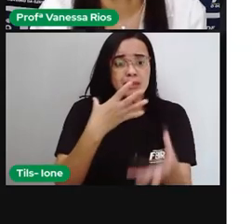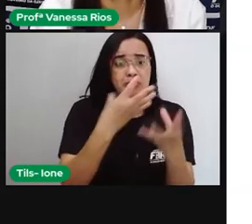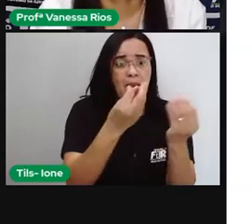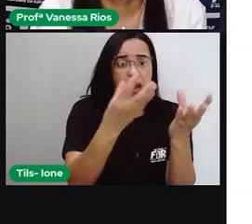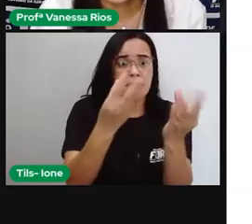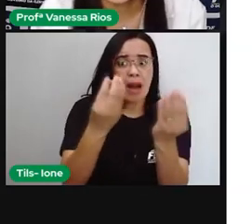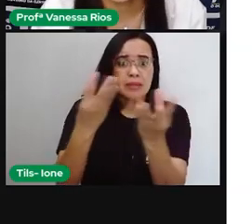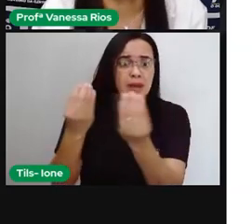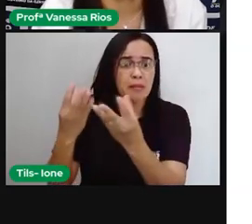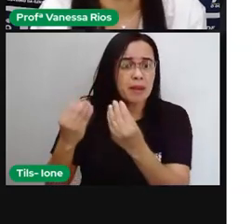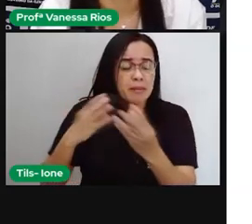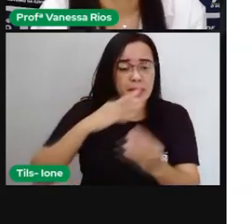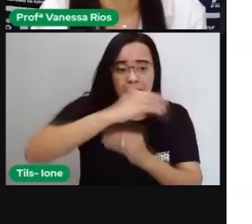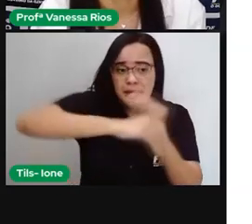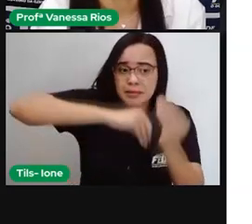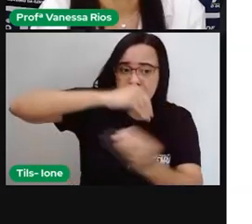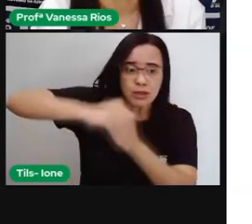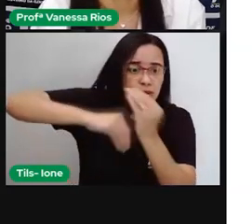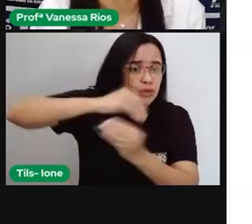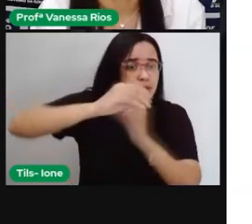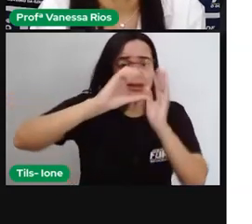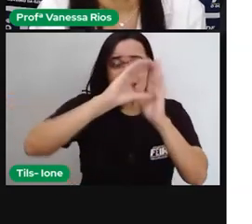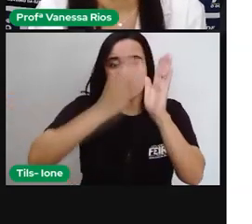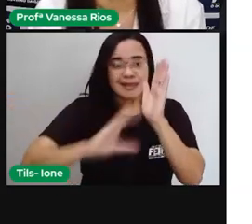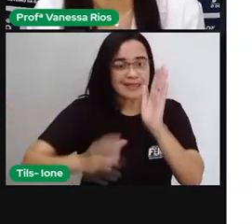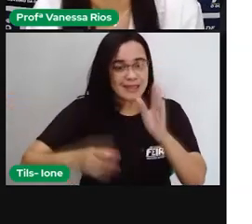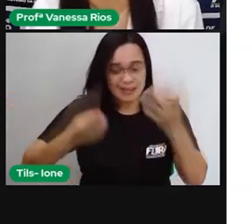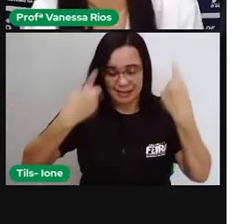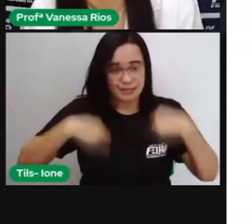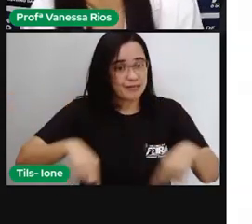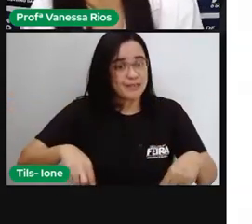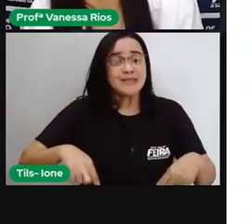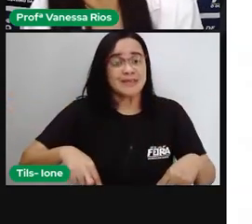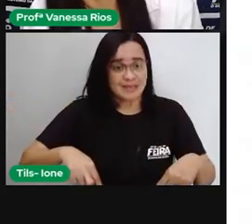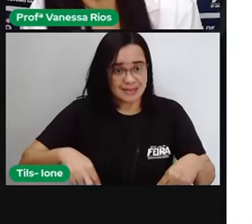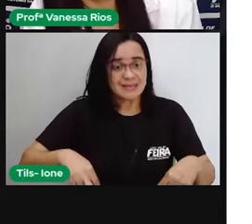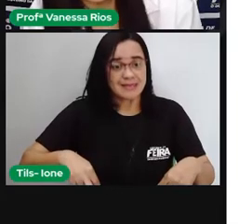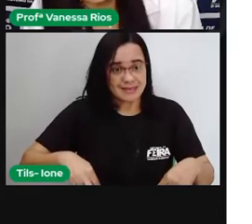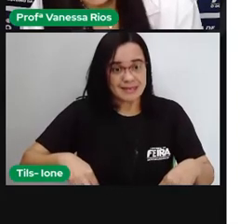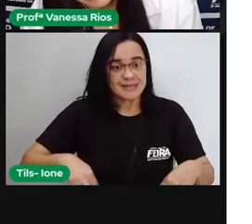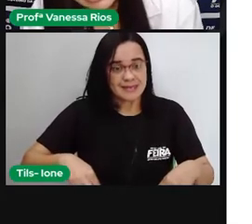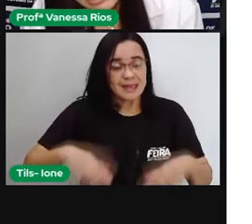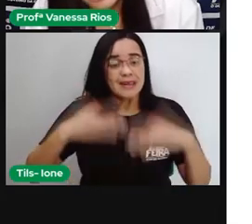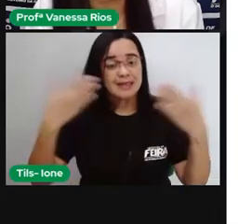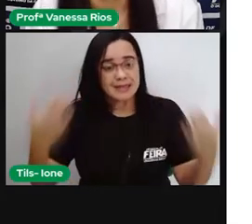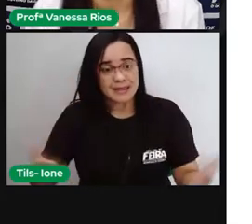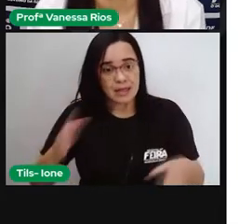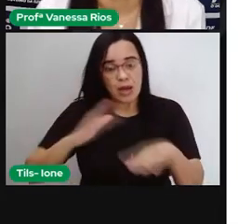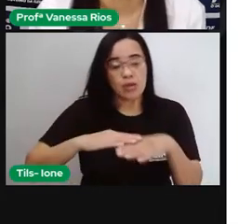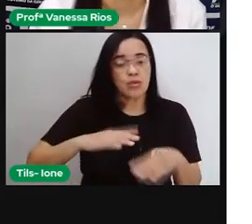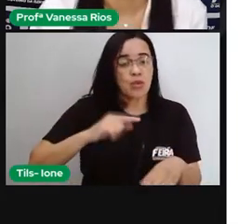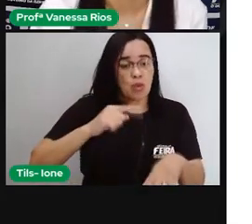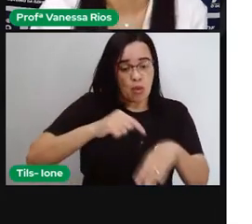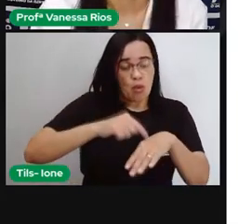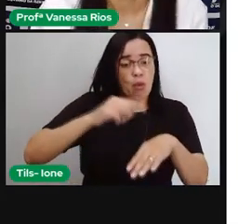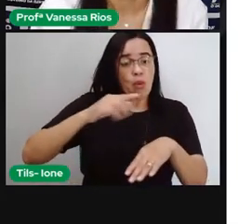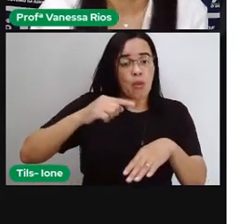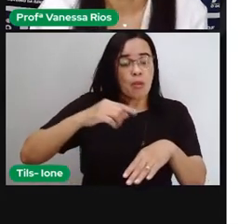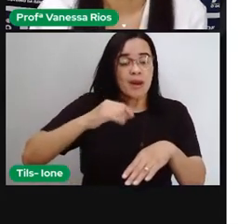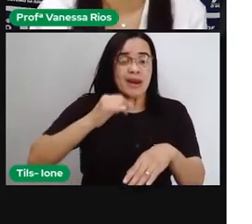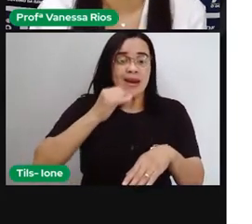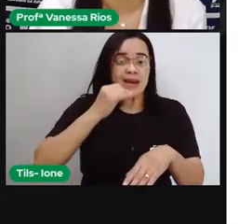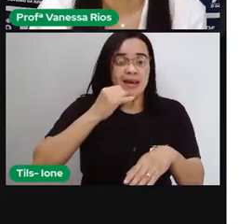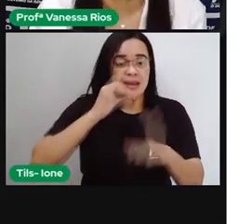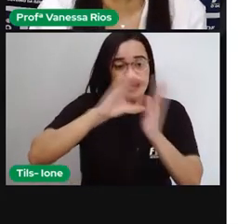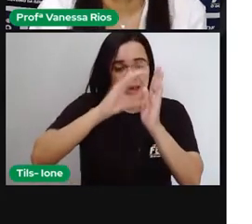possuímos misturas dessas características físicas. Então, existe uma característica predominante, mas existe também